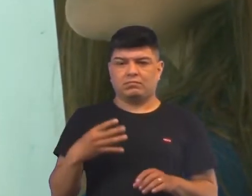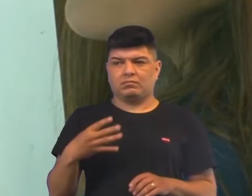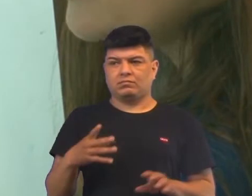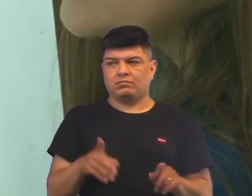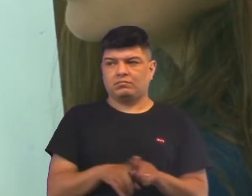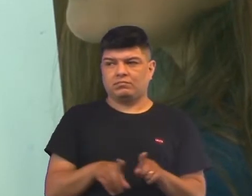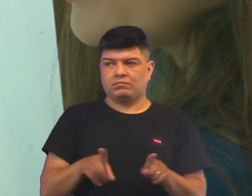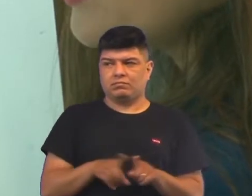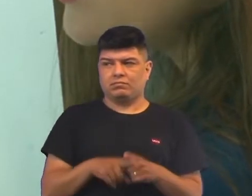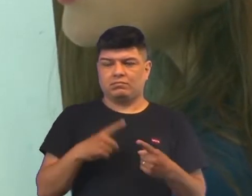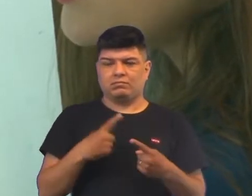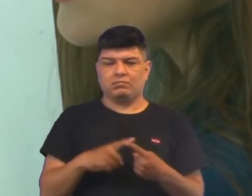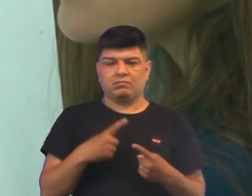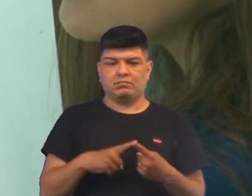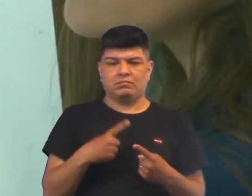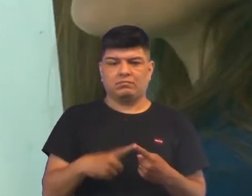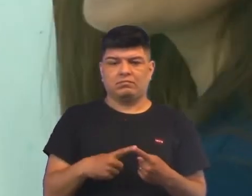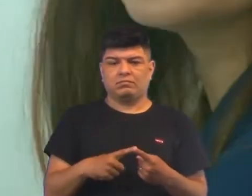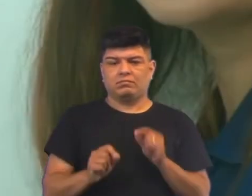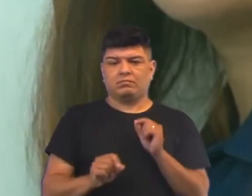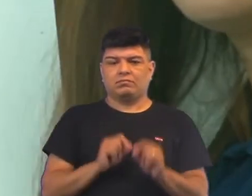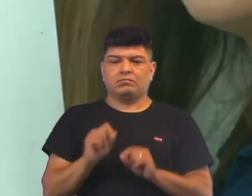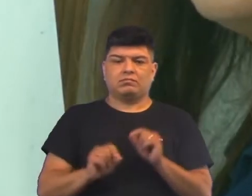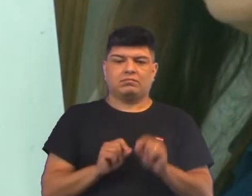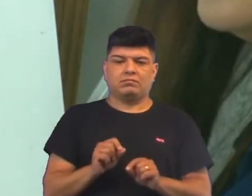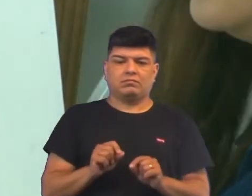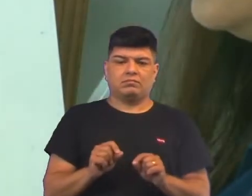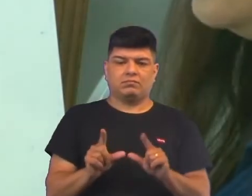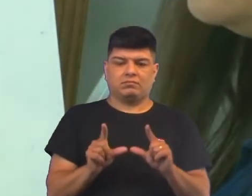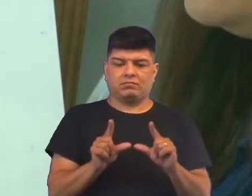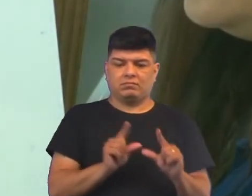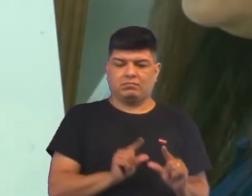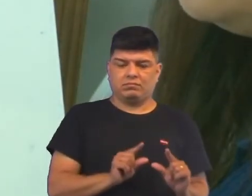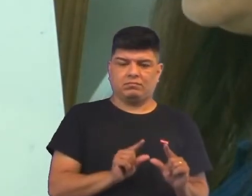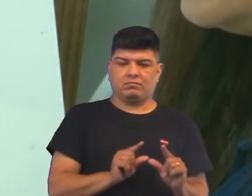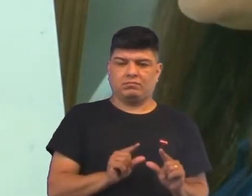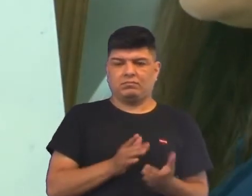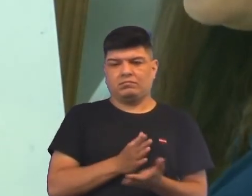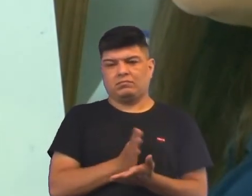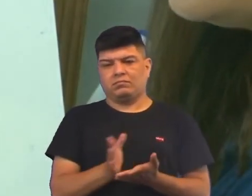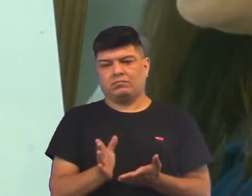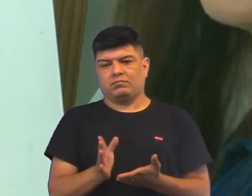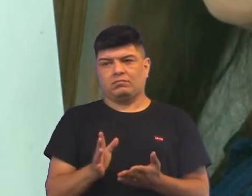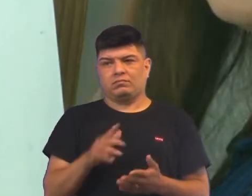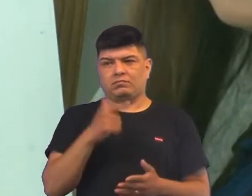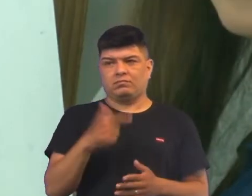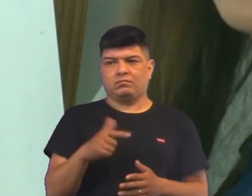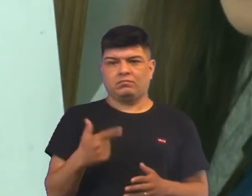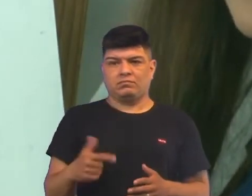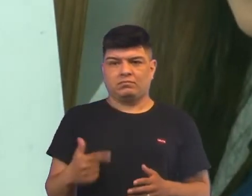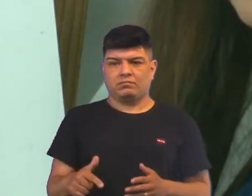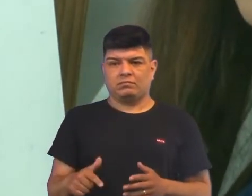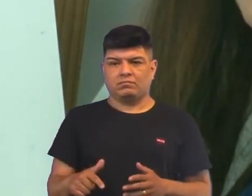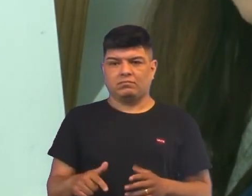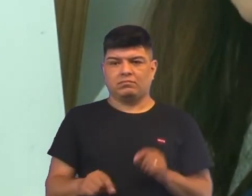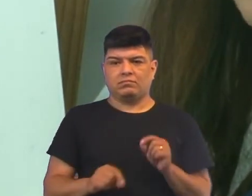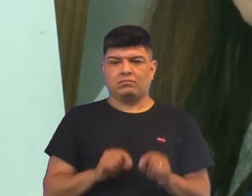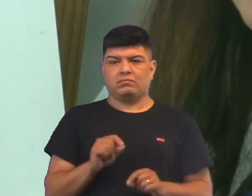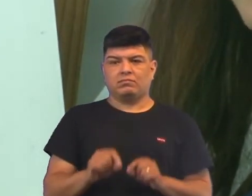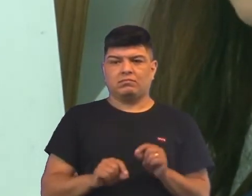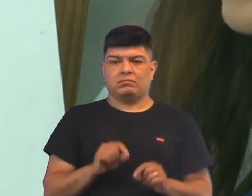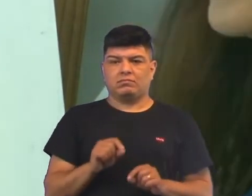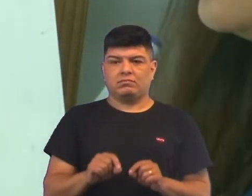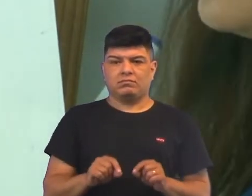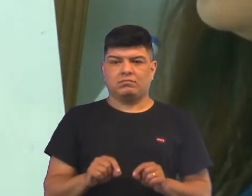quadrilátero, porque ele tem uma pequena inclinação, se você observar, né? Ele não tem esses lados retos, tá? Então, pegando